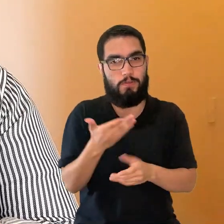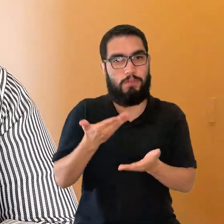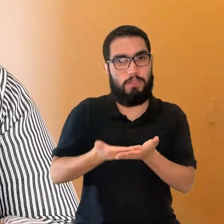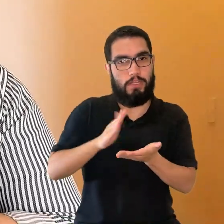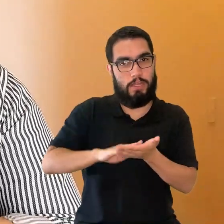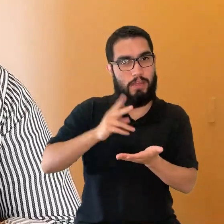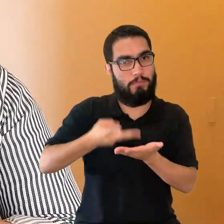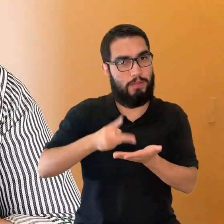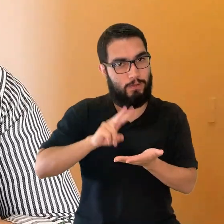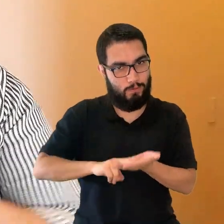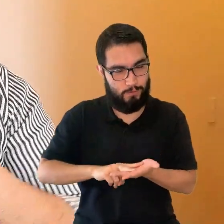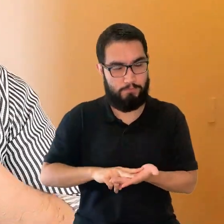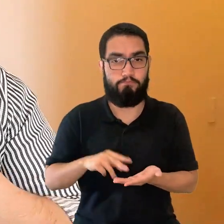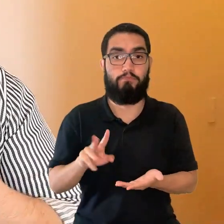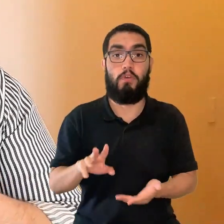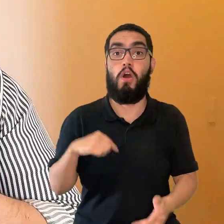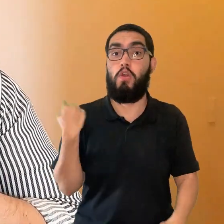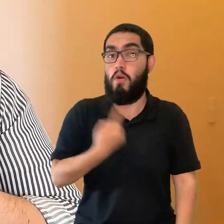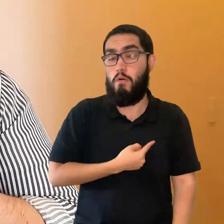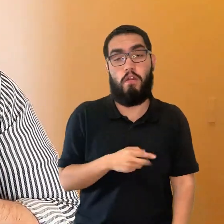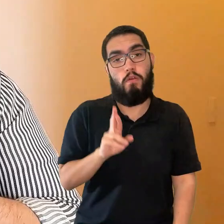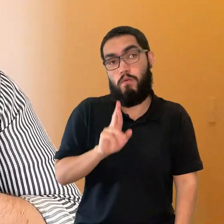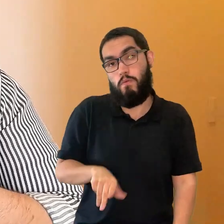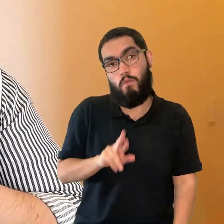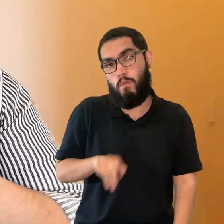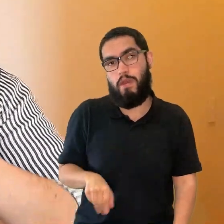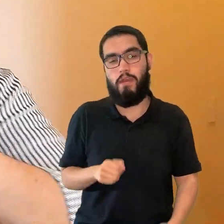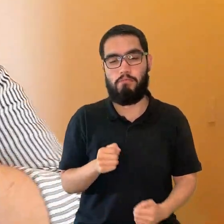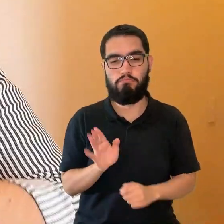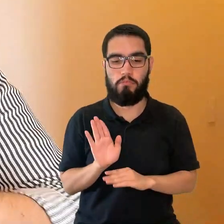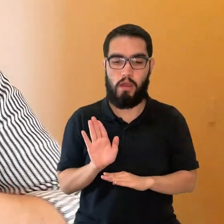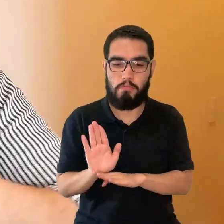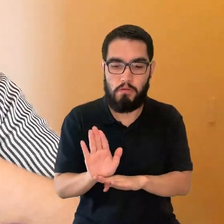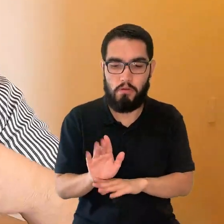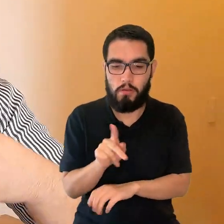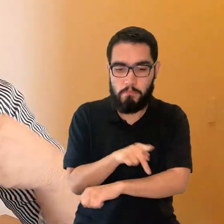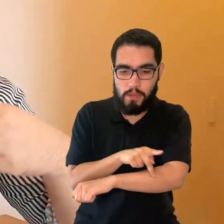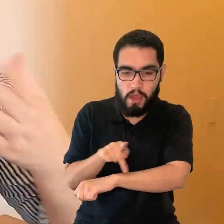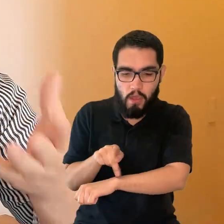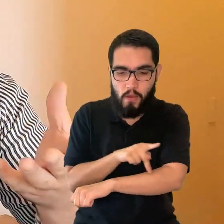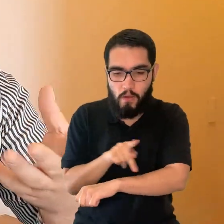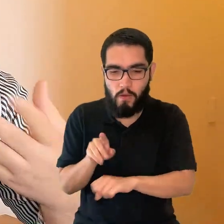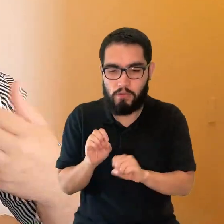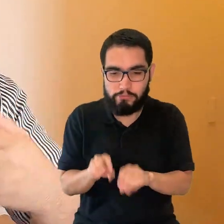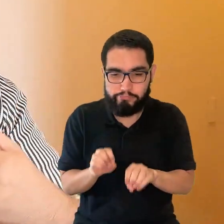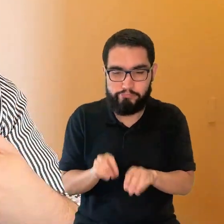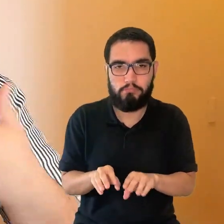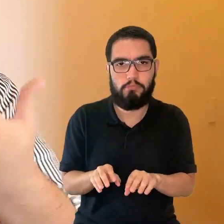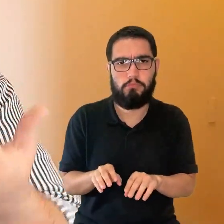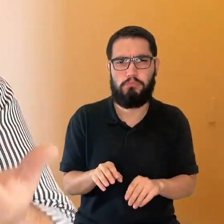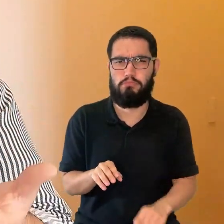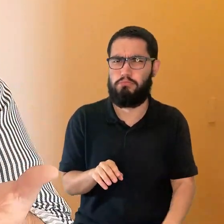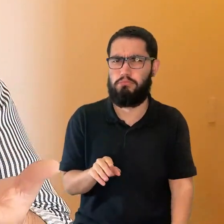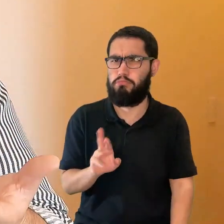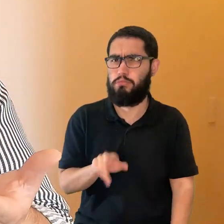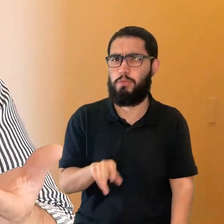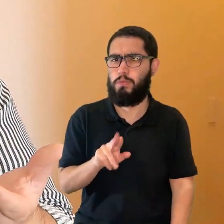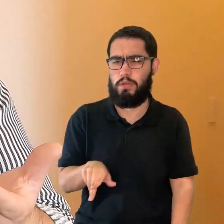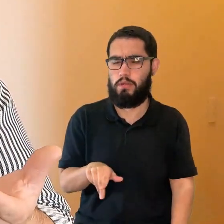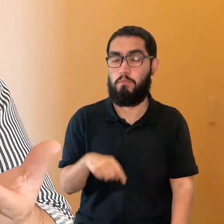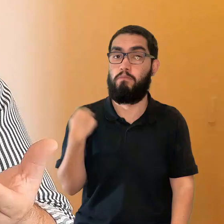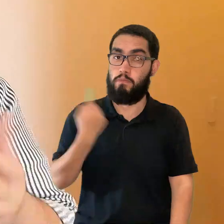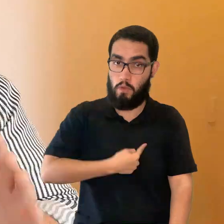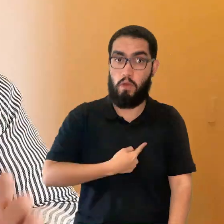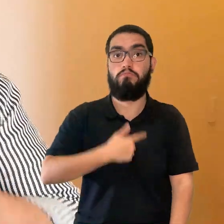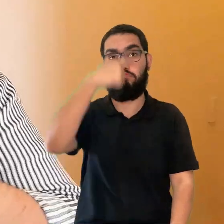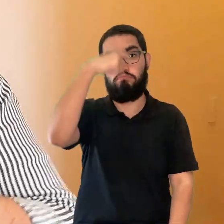enquanto tradutores e intérpretes. Nós não somos mais, né, apoio pedagógico e tantas outras nomenclaturas que nós já falamos